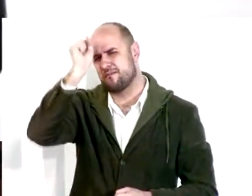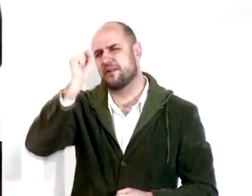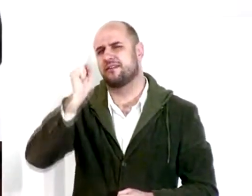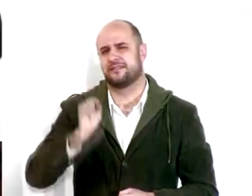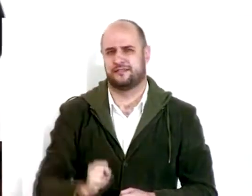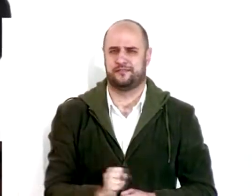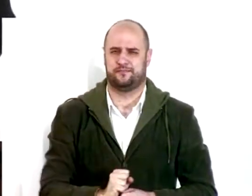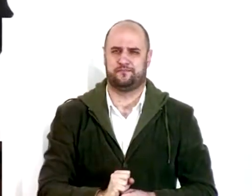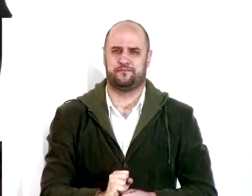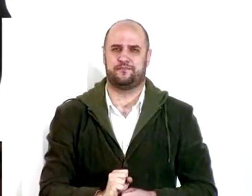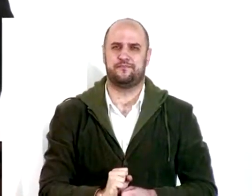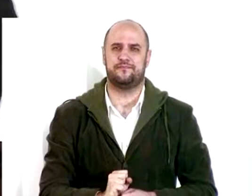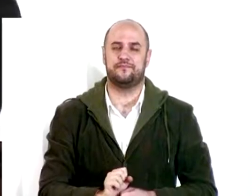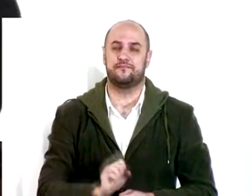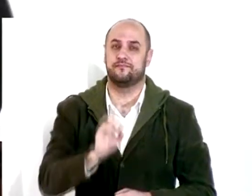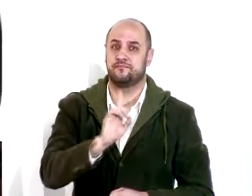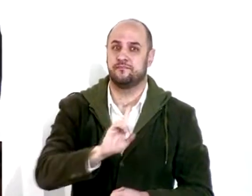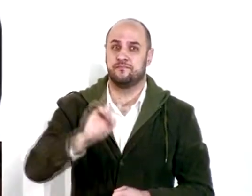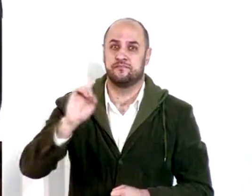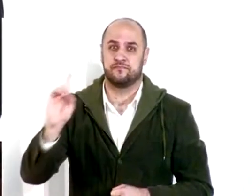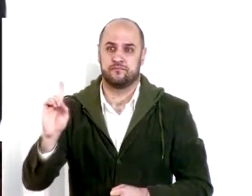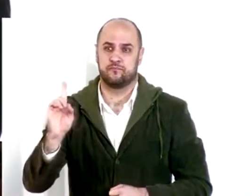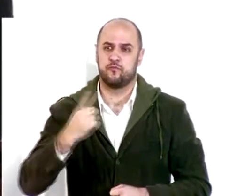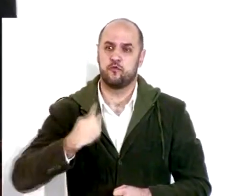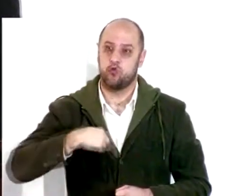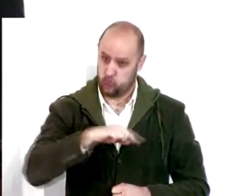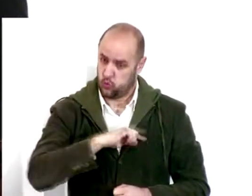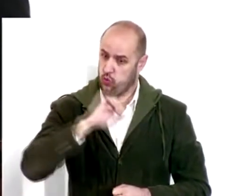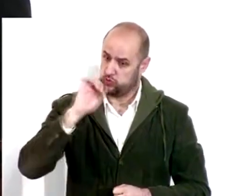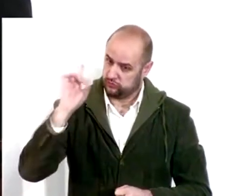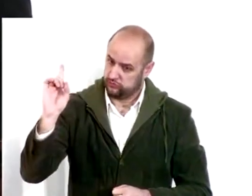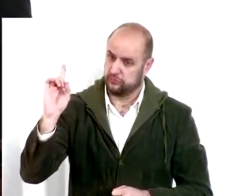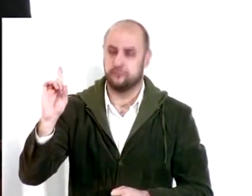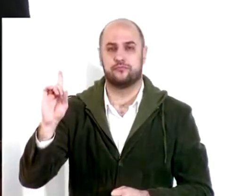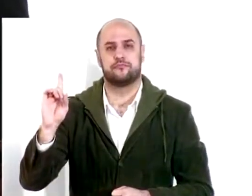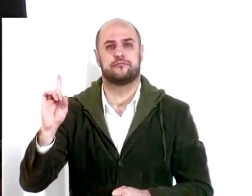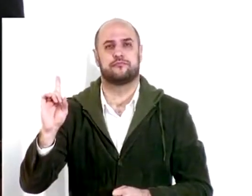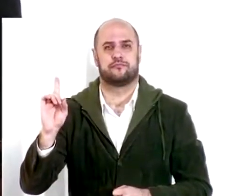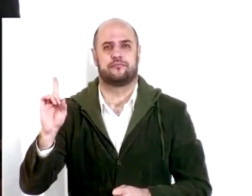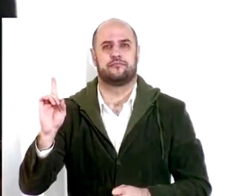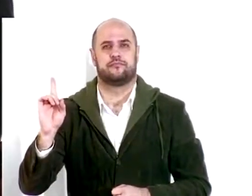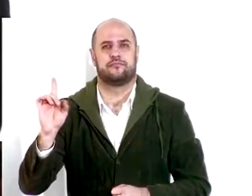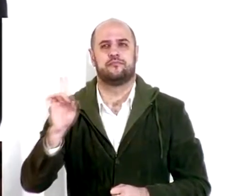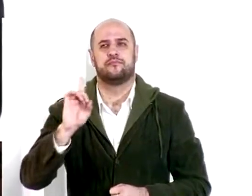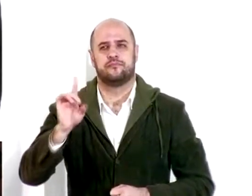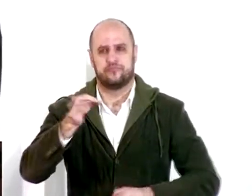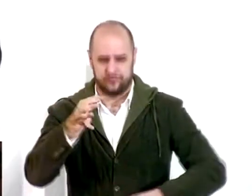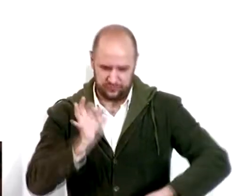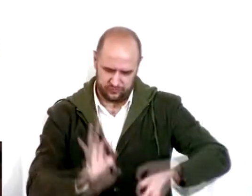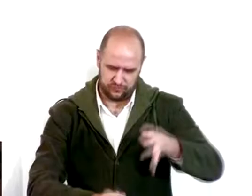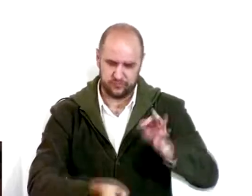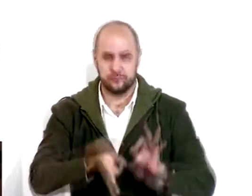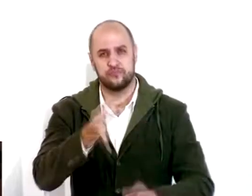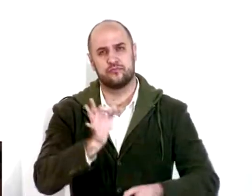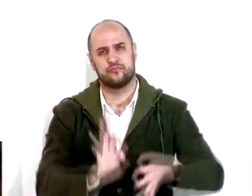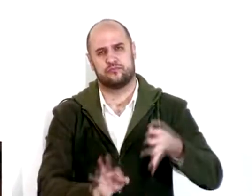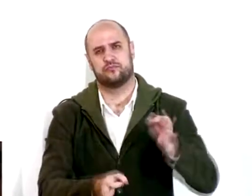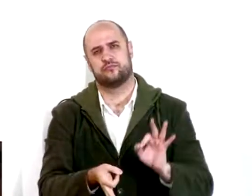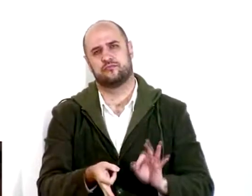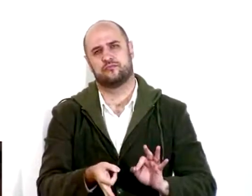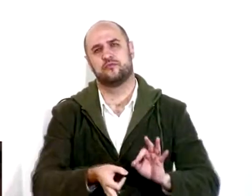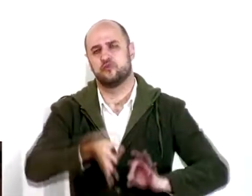nele de que Deus, o nosso Deus, é um juiz justo ou